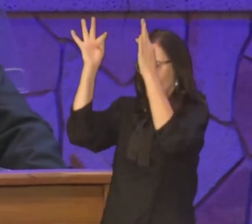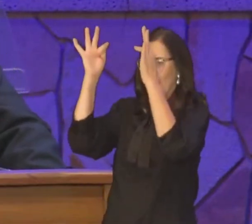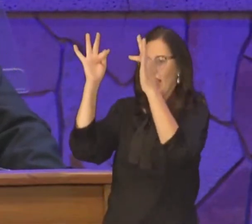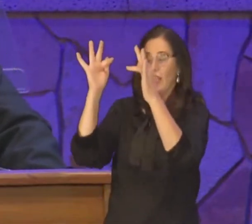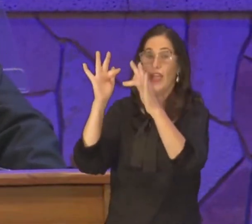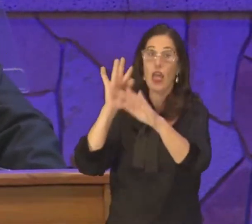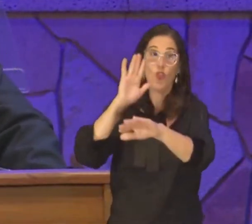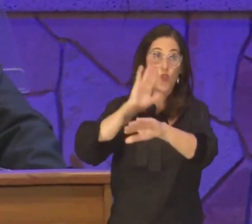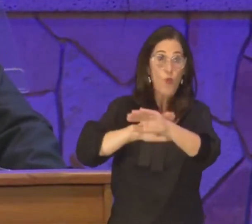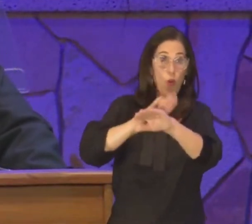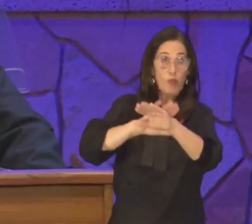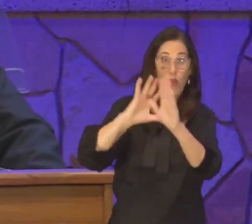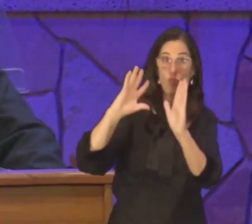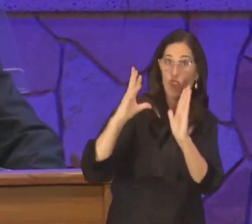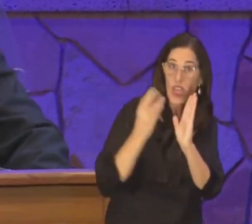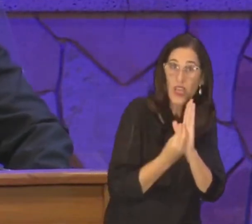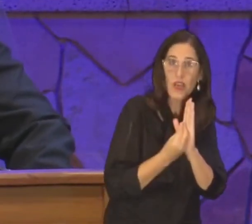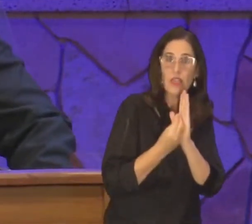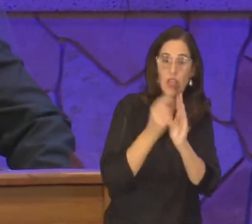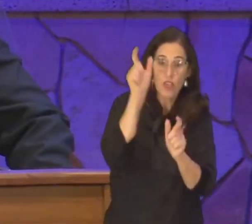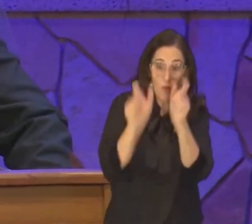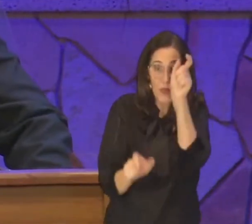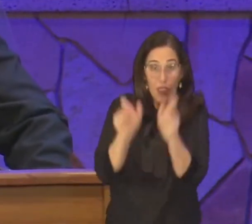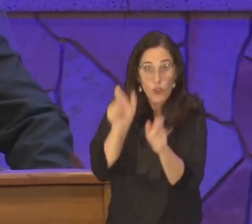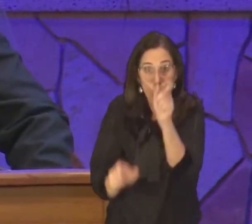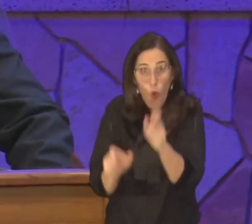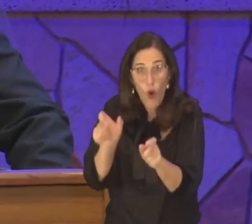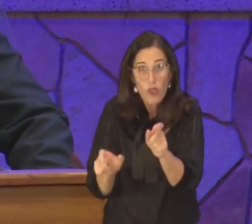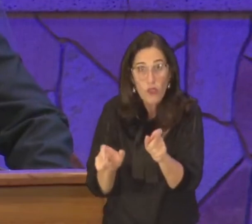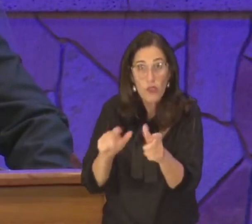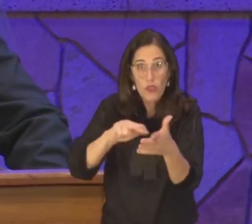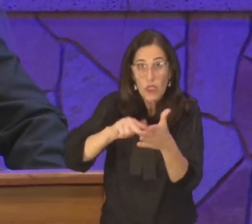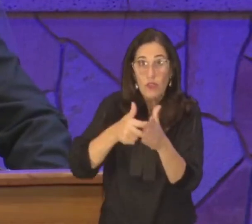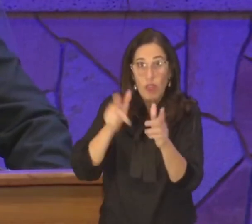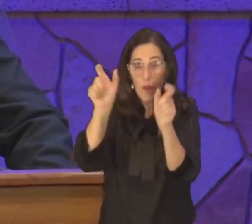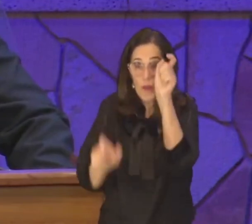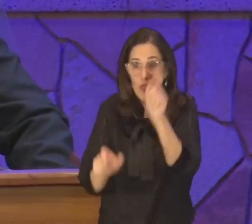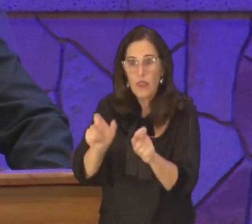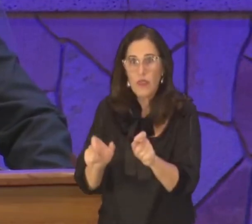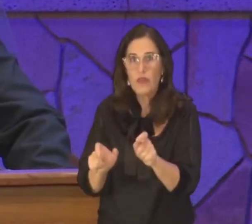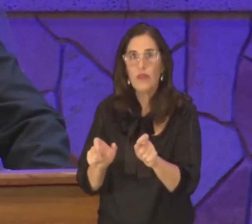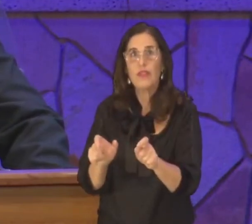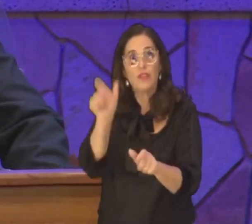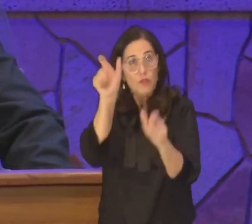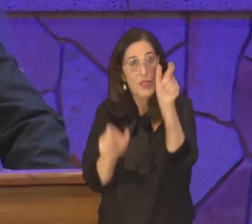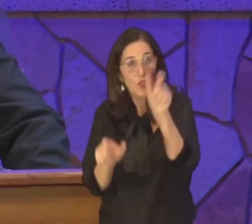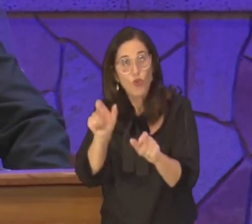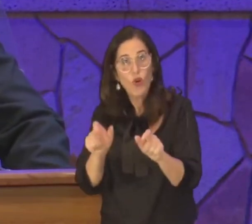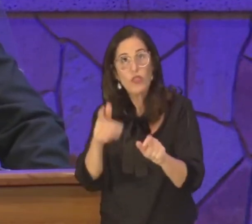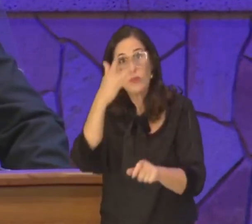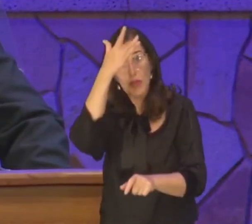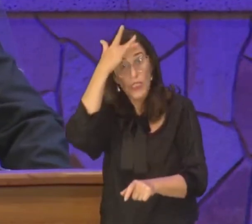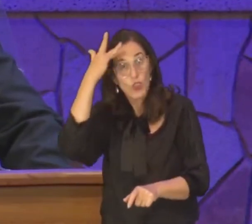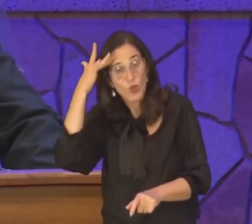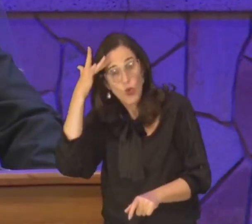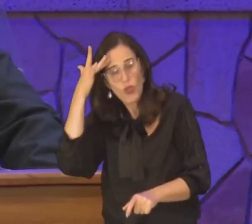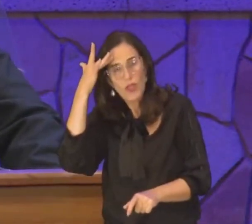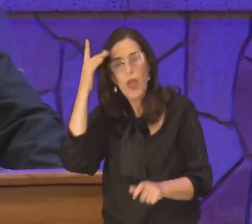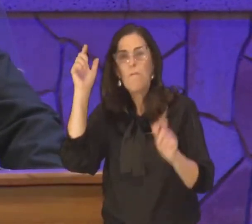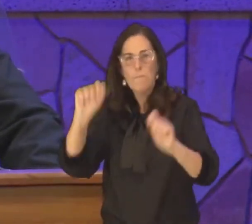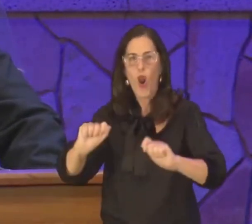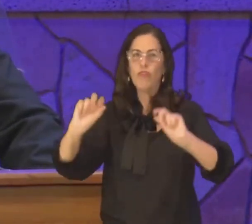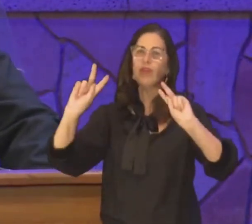quando falamos em igreja, estamos falando de pessoas, estamos falando de gente que podem